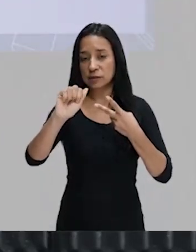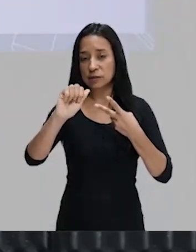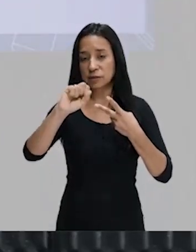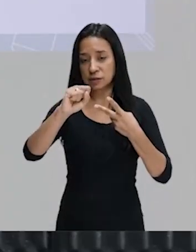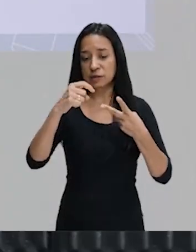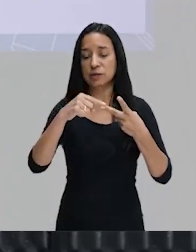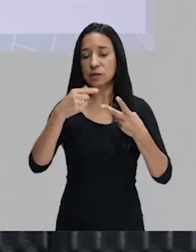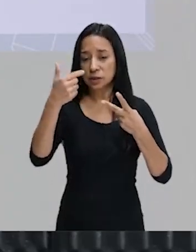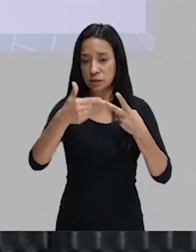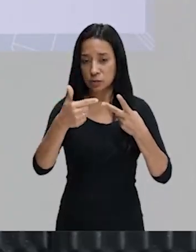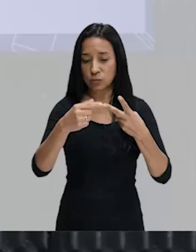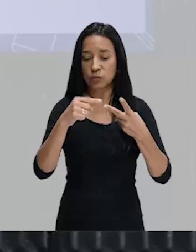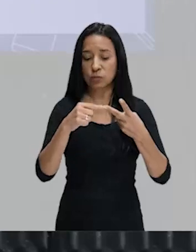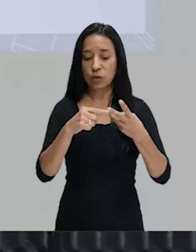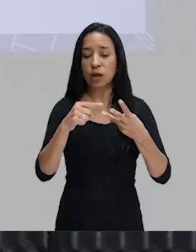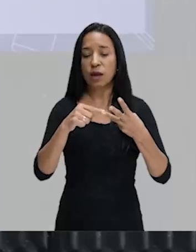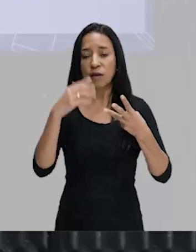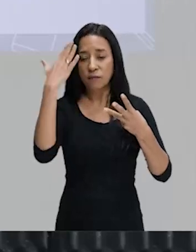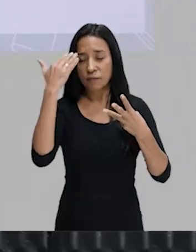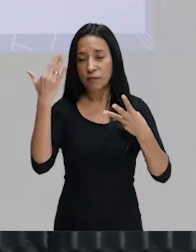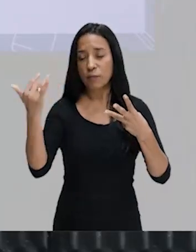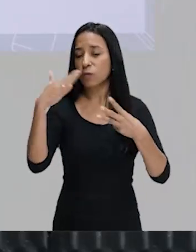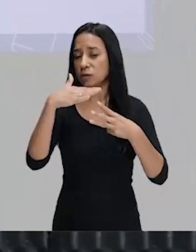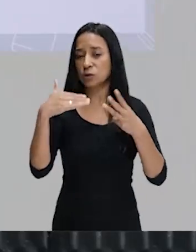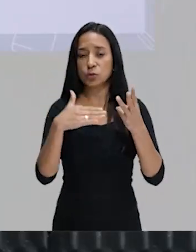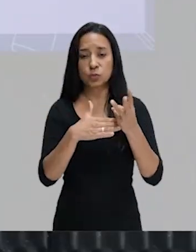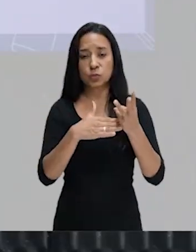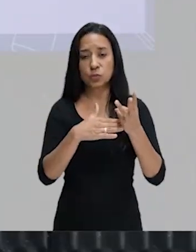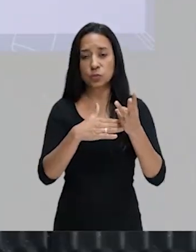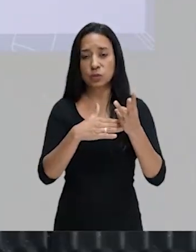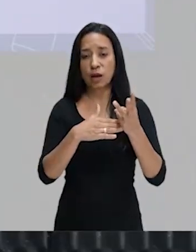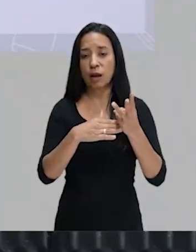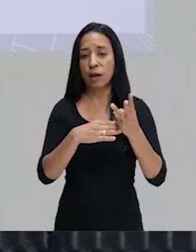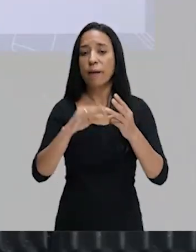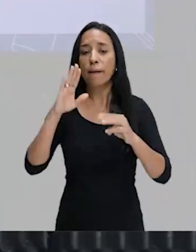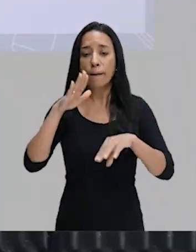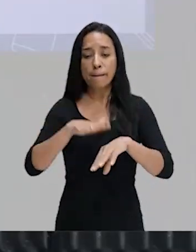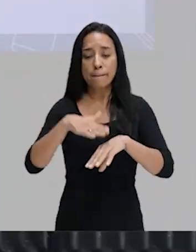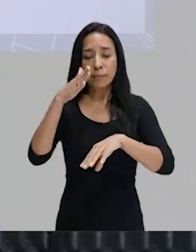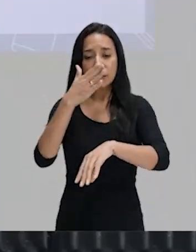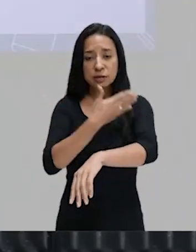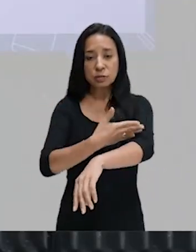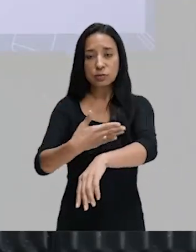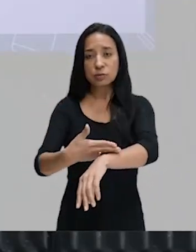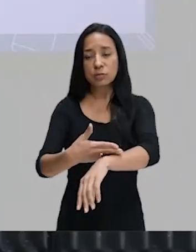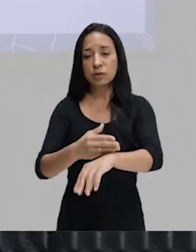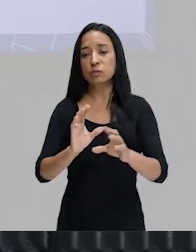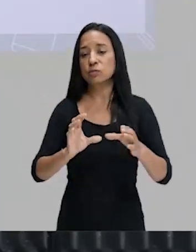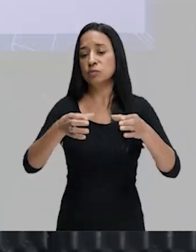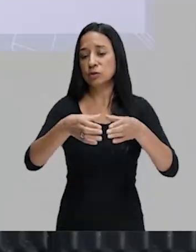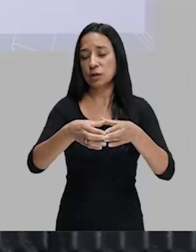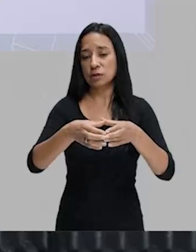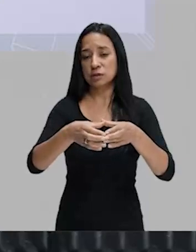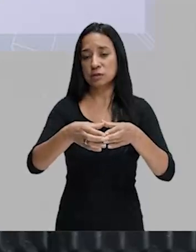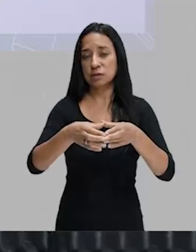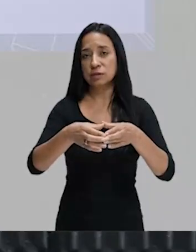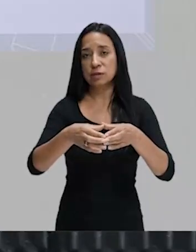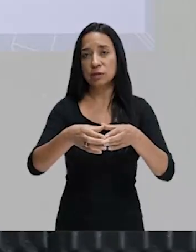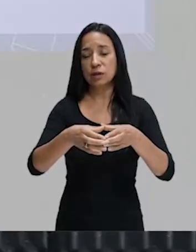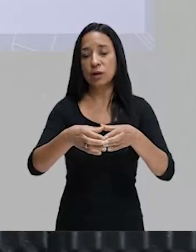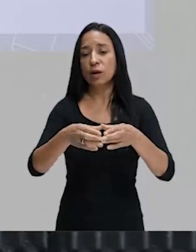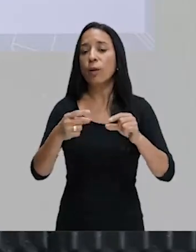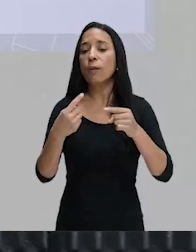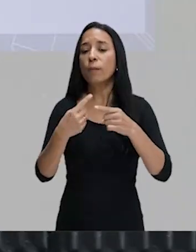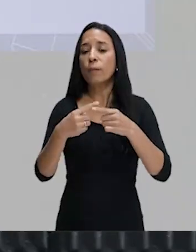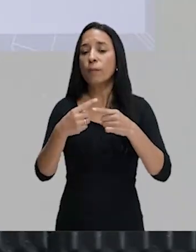a mais famosa de todas, aquela que a gente está mais acostumado, que é a de classes. Por que a gente está mais acostumado